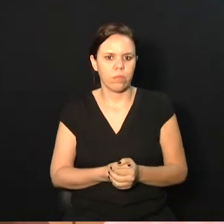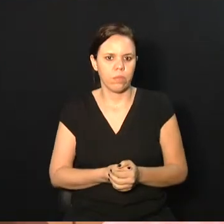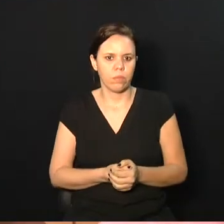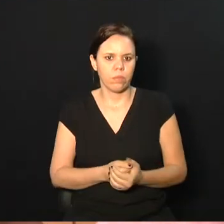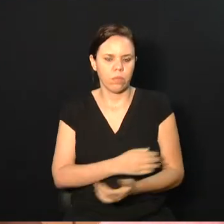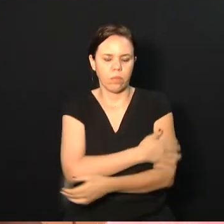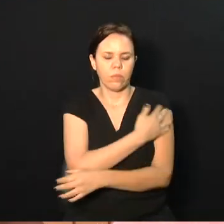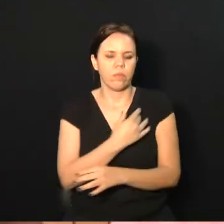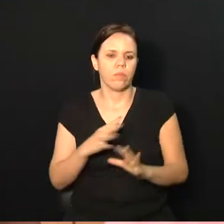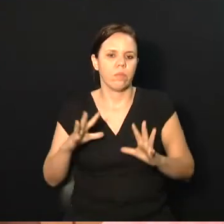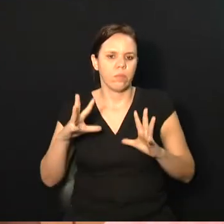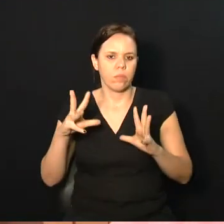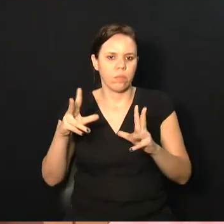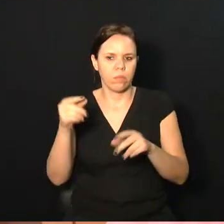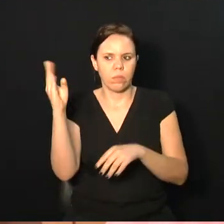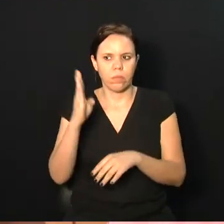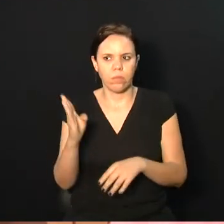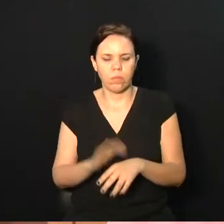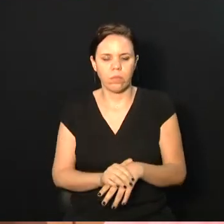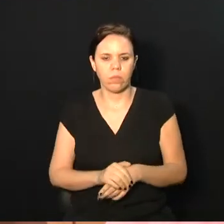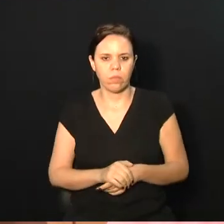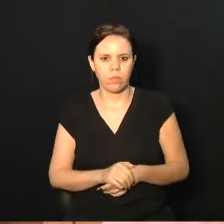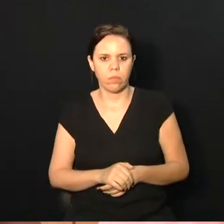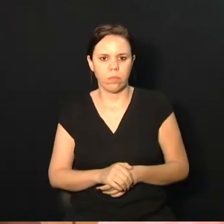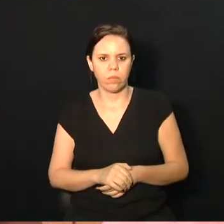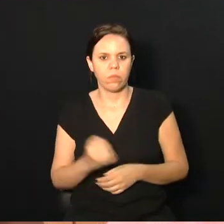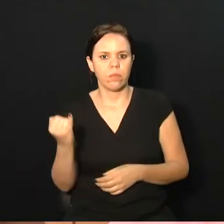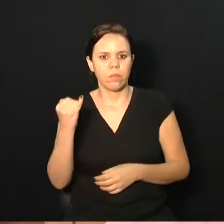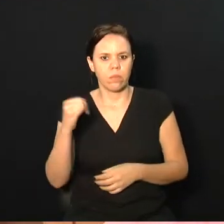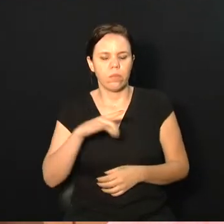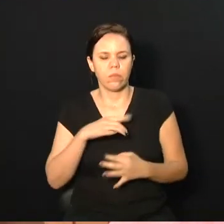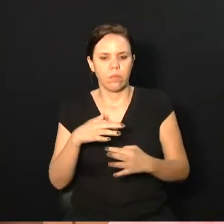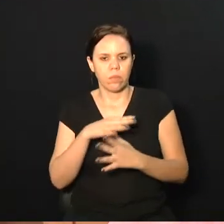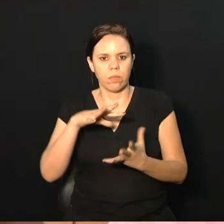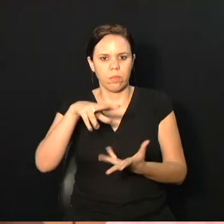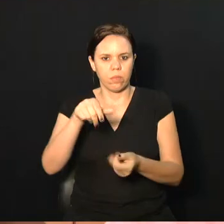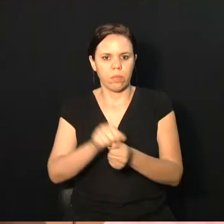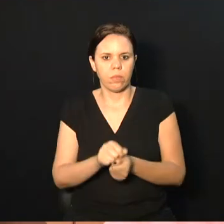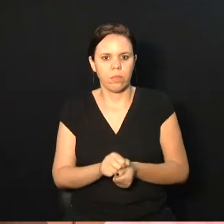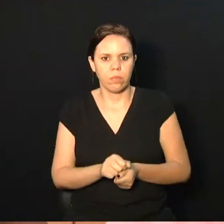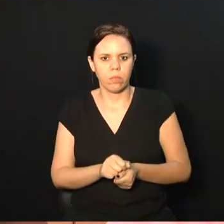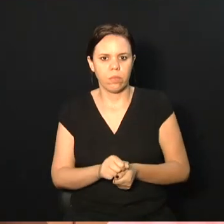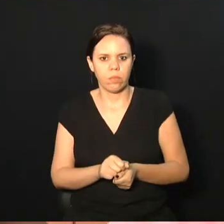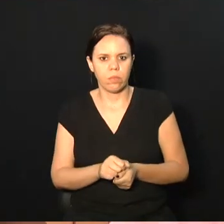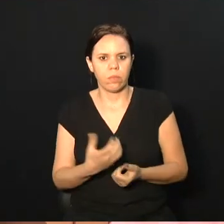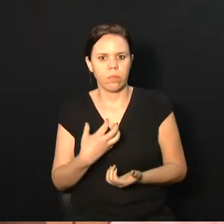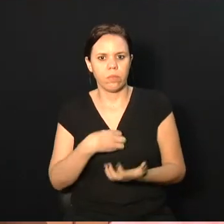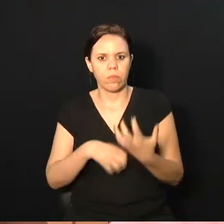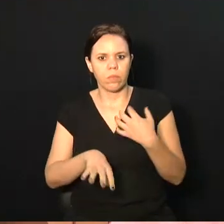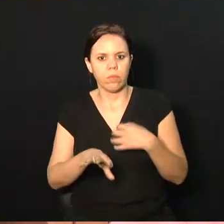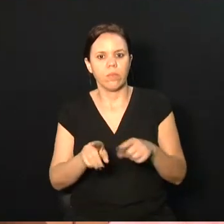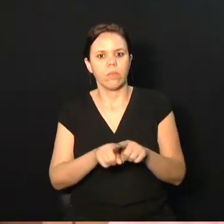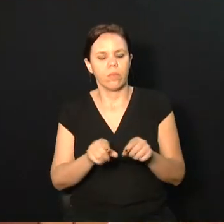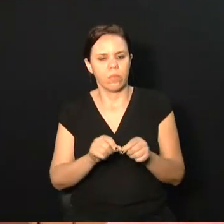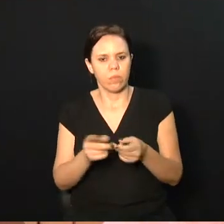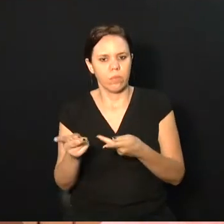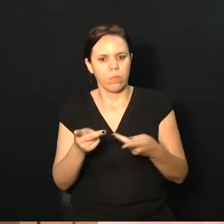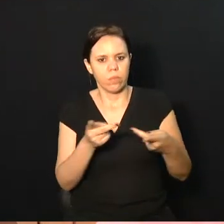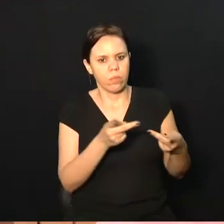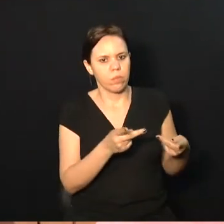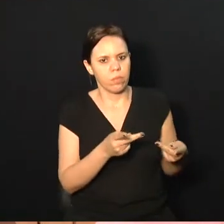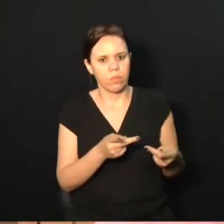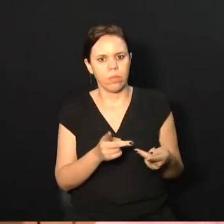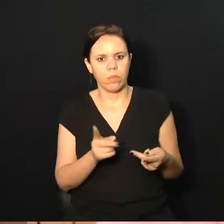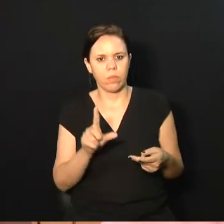por todo o mundo, né, pelo Brasil, pelas importantes cidades que tem ao redor do mundo. Então, nesse sentido é que eu fiz o convite para que